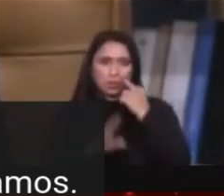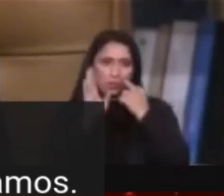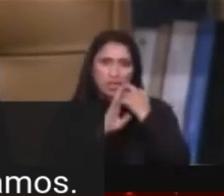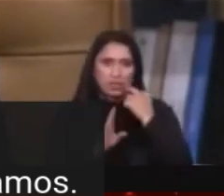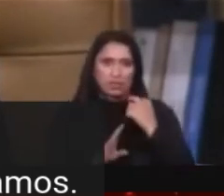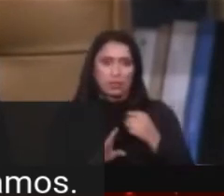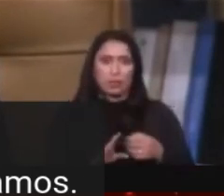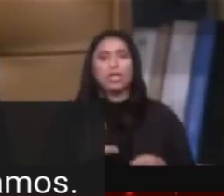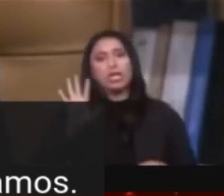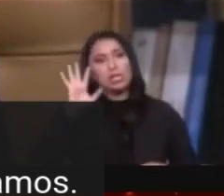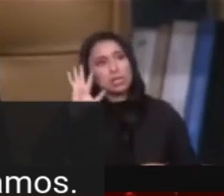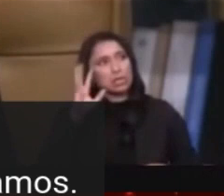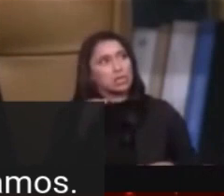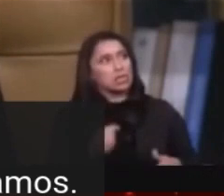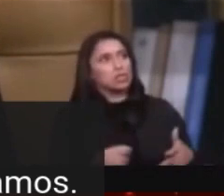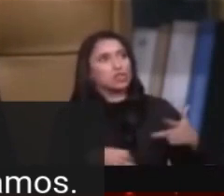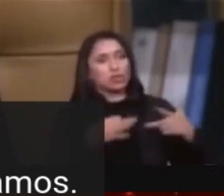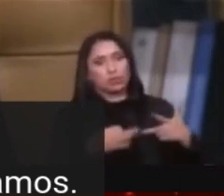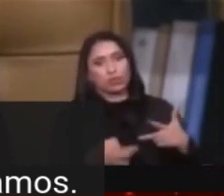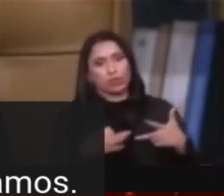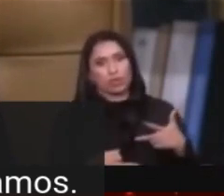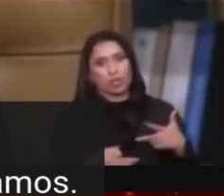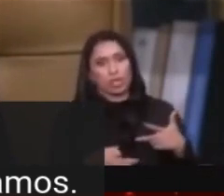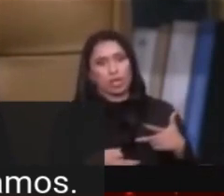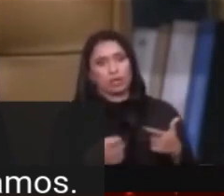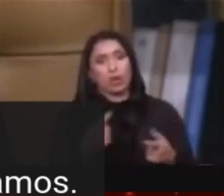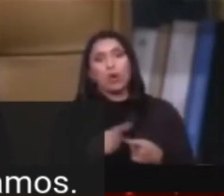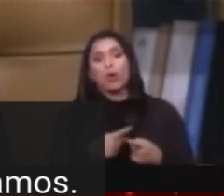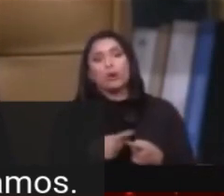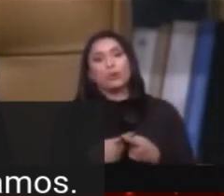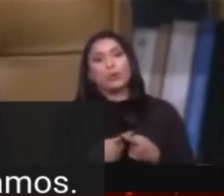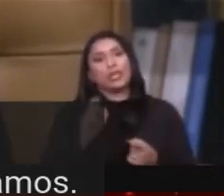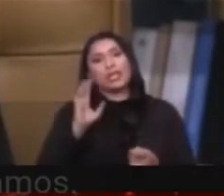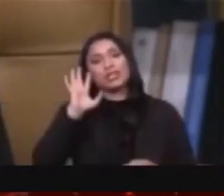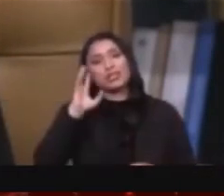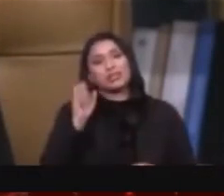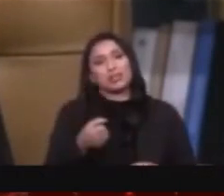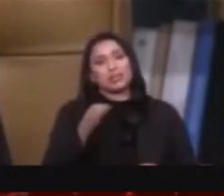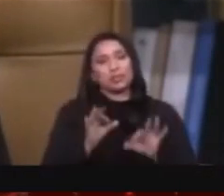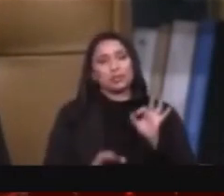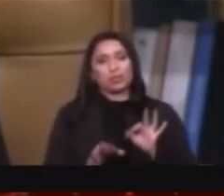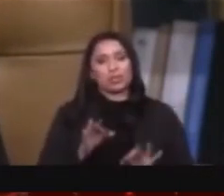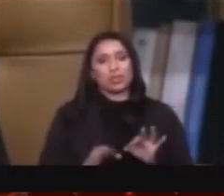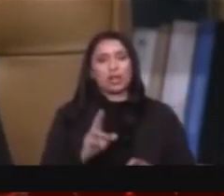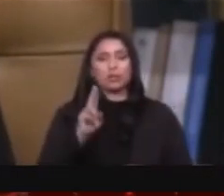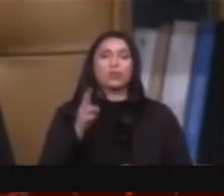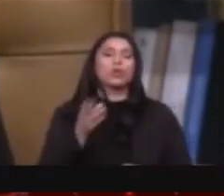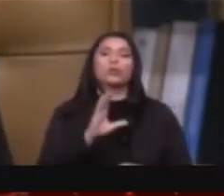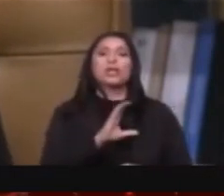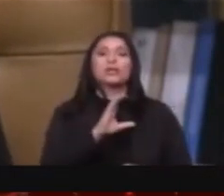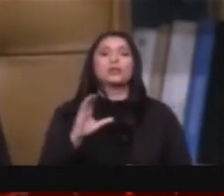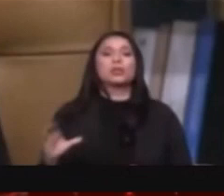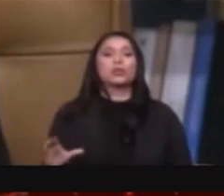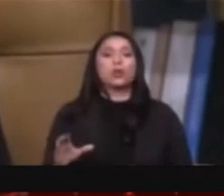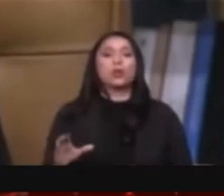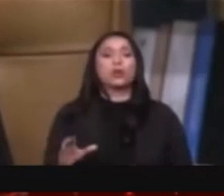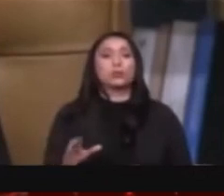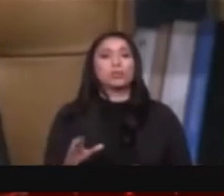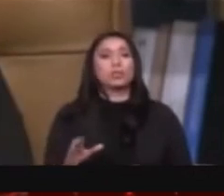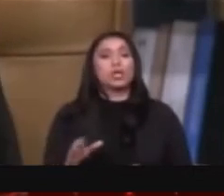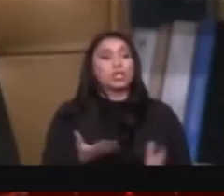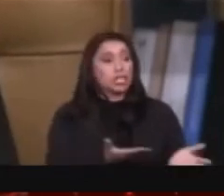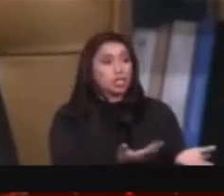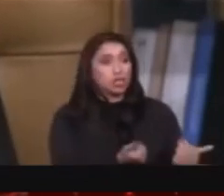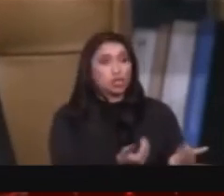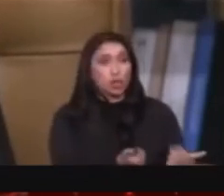sendo decidido no judiciário. E por que que é decidido no judiciário? Porque os habeas corpus desses meninos presos chegam aqui.